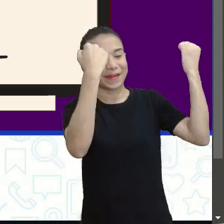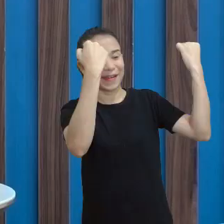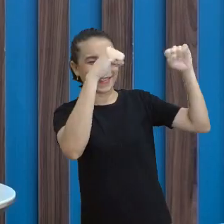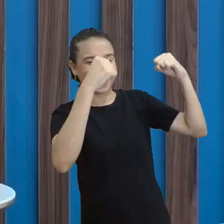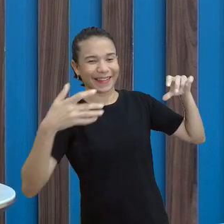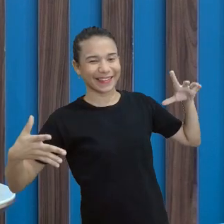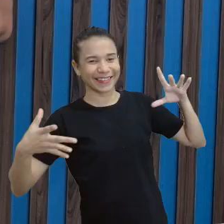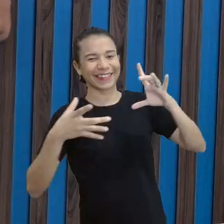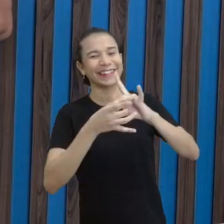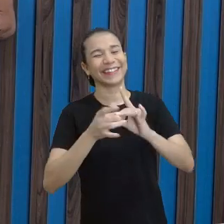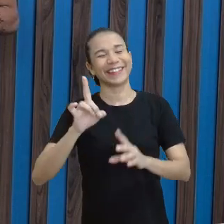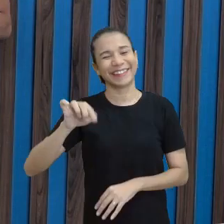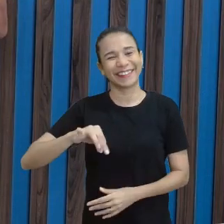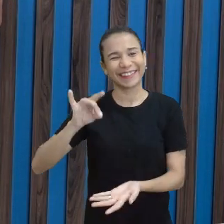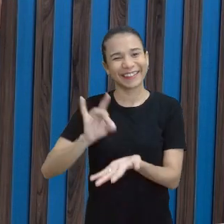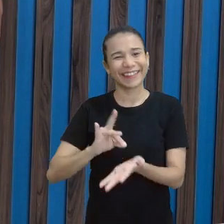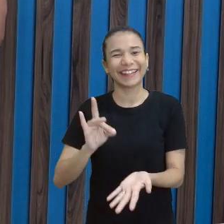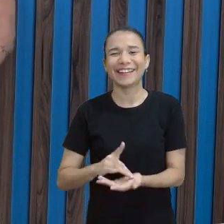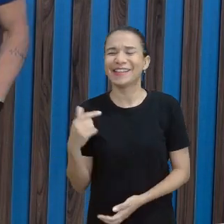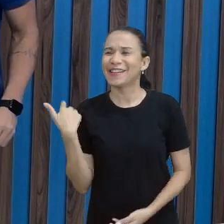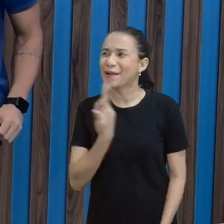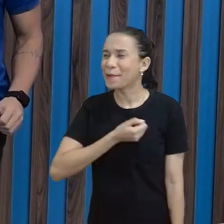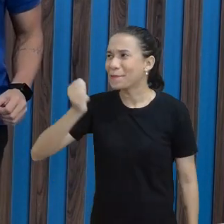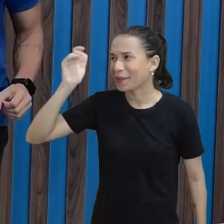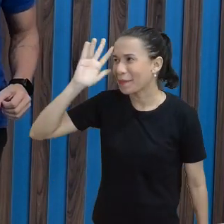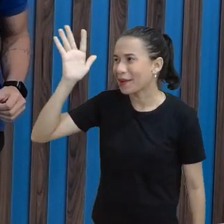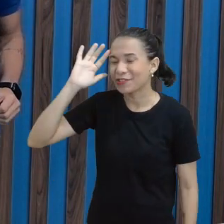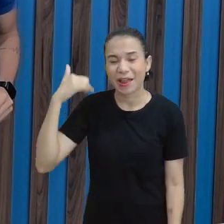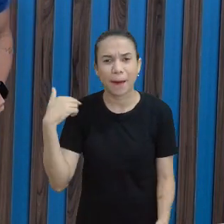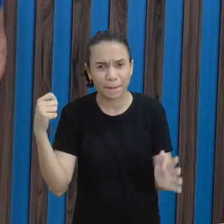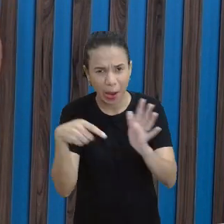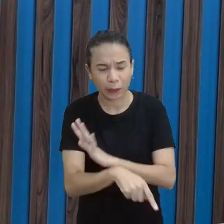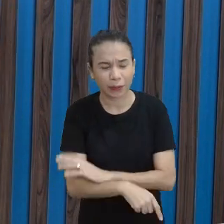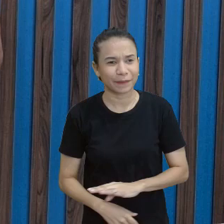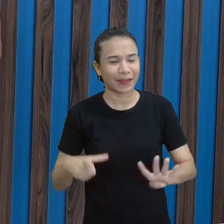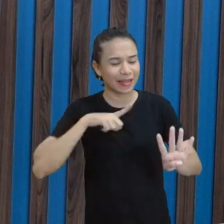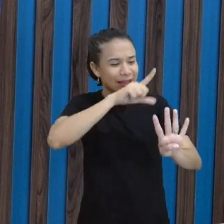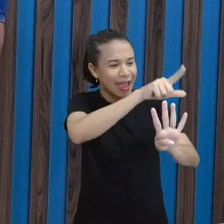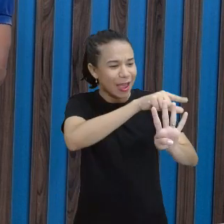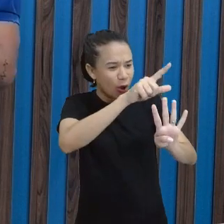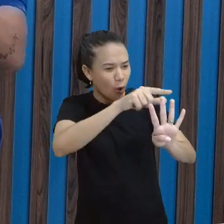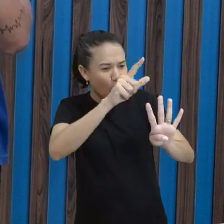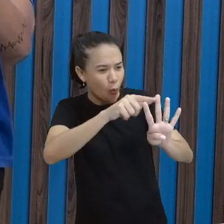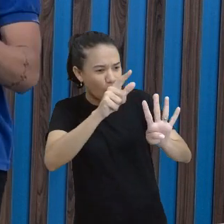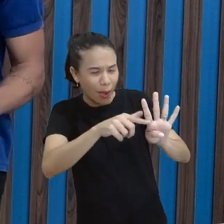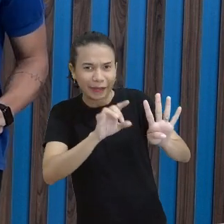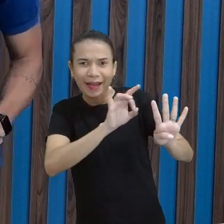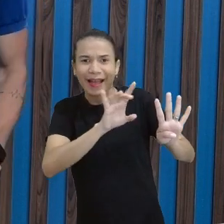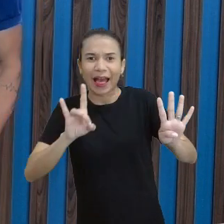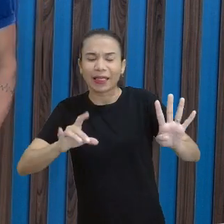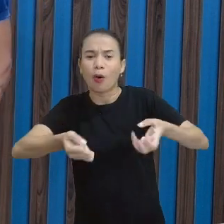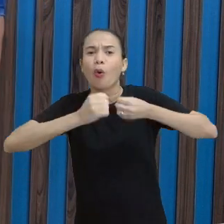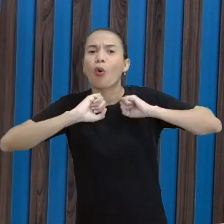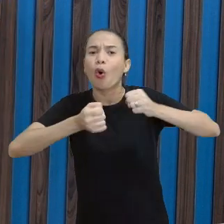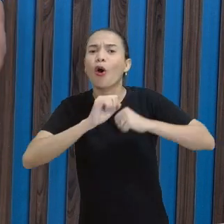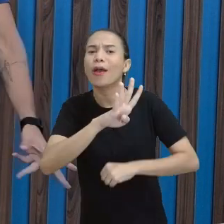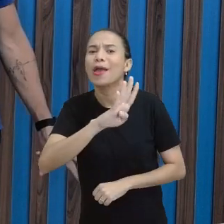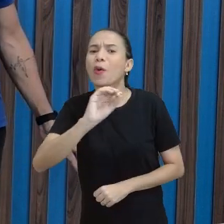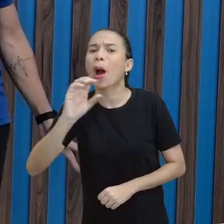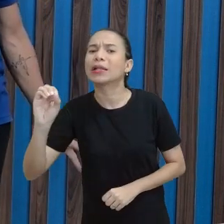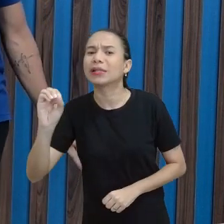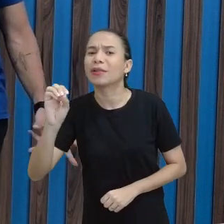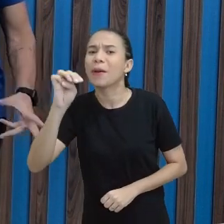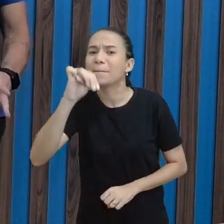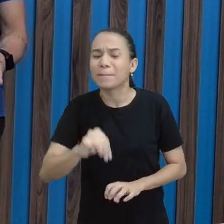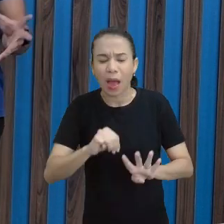física. Exatamente. Imagina a gente perguntar, se eu tenho 4 atletas, cada um corre 400 metros,